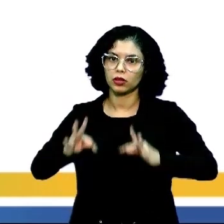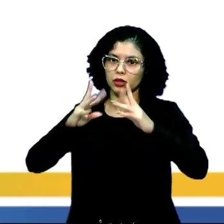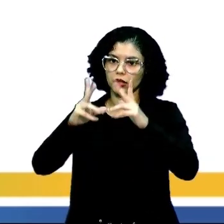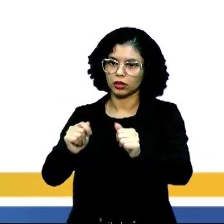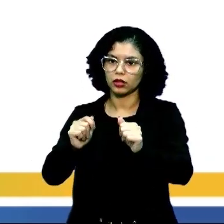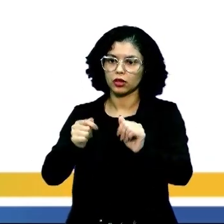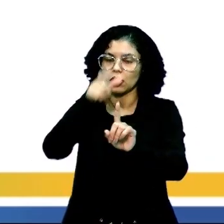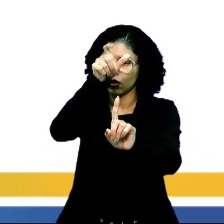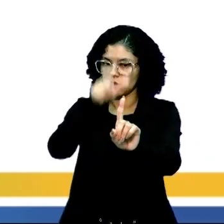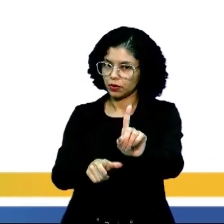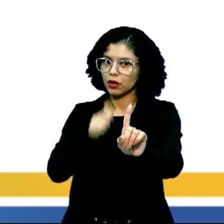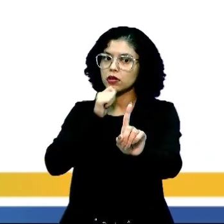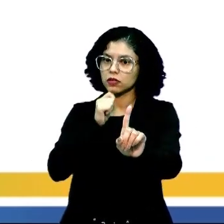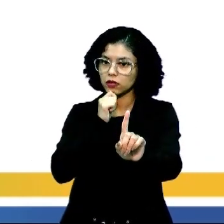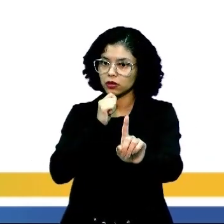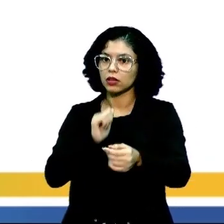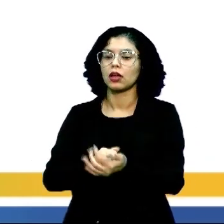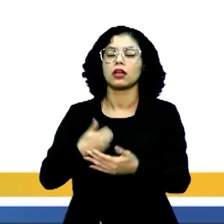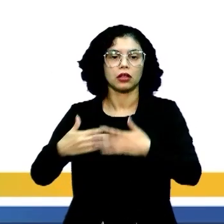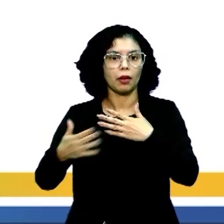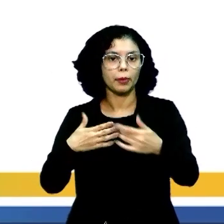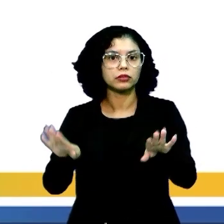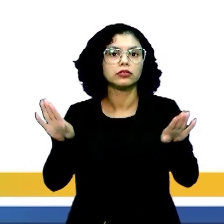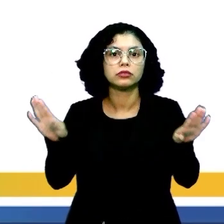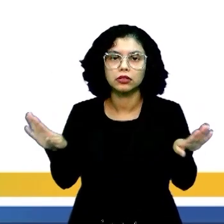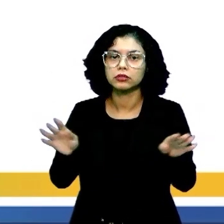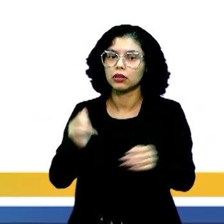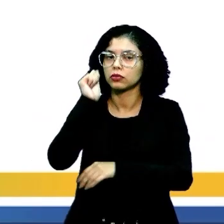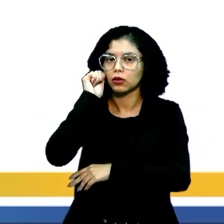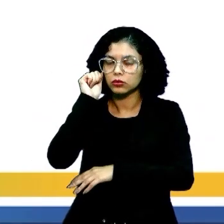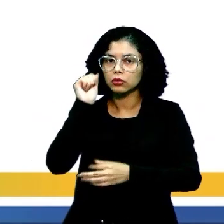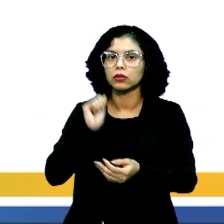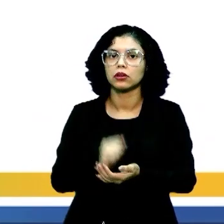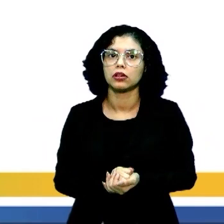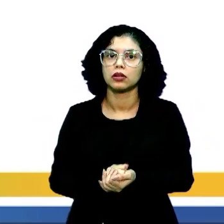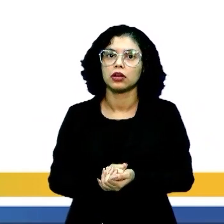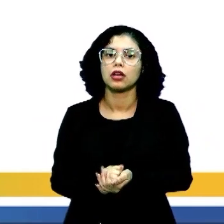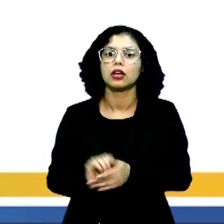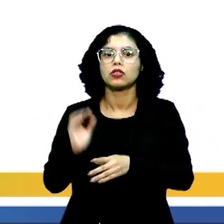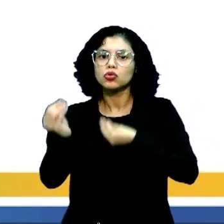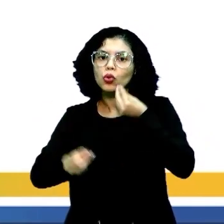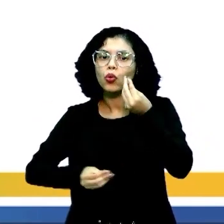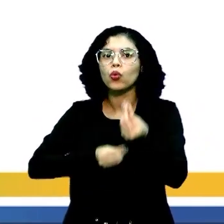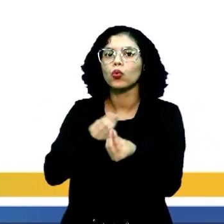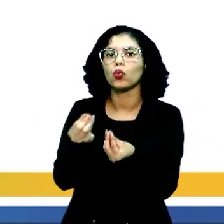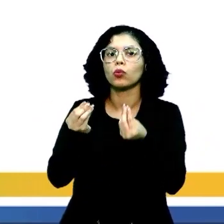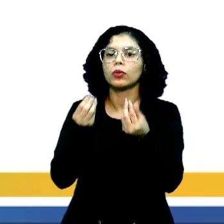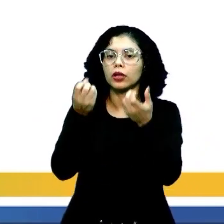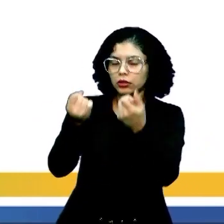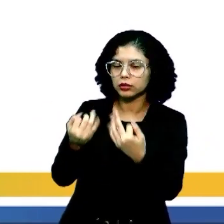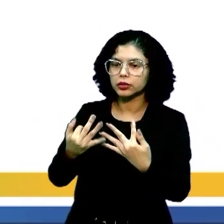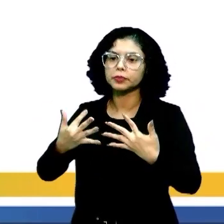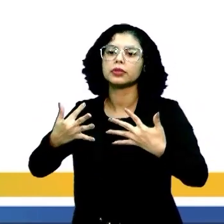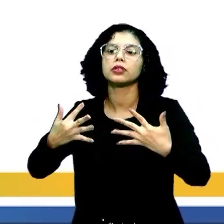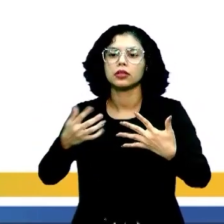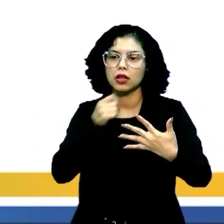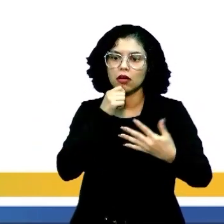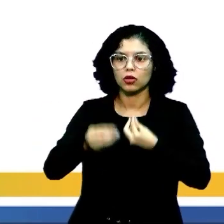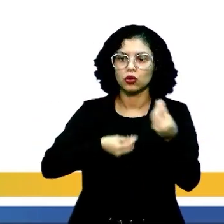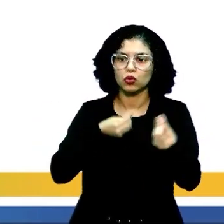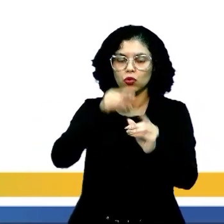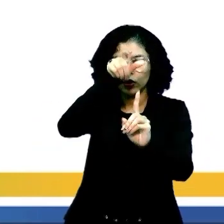muito referencial, independente do autor, independente da forma como ele conceitua, tudo